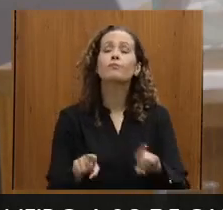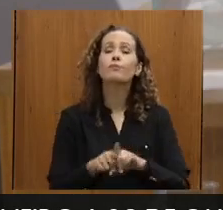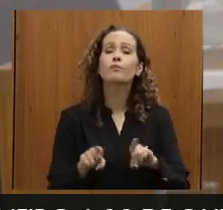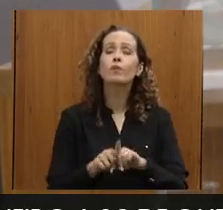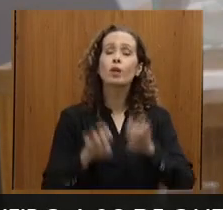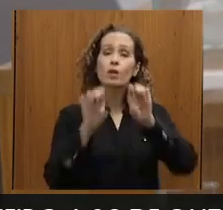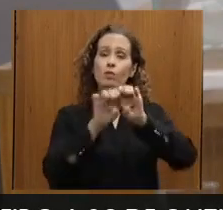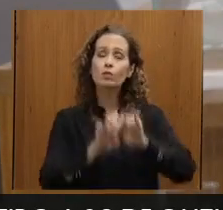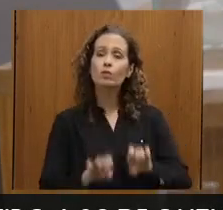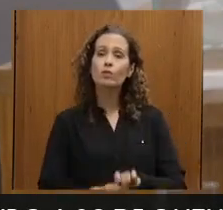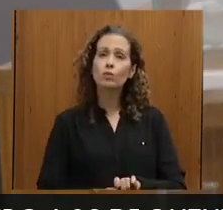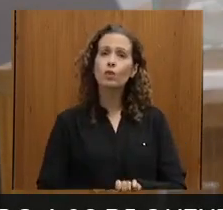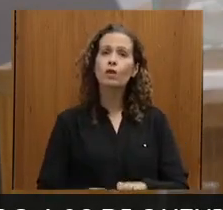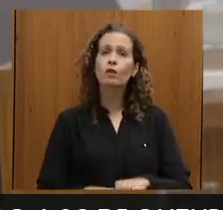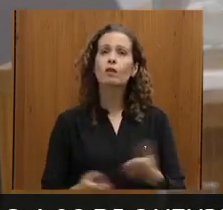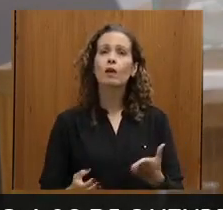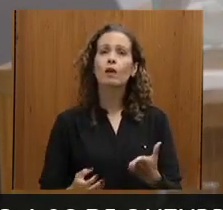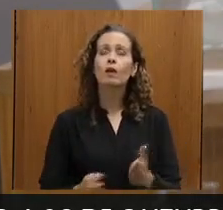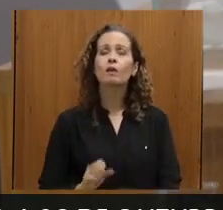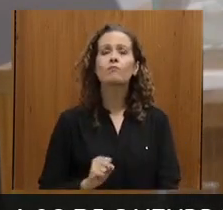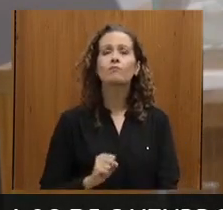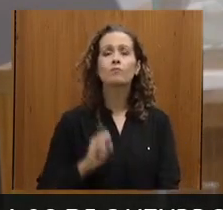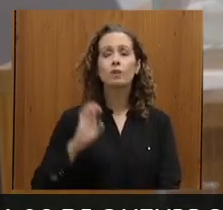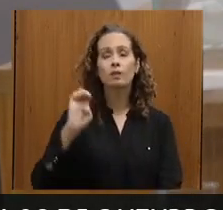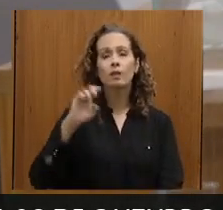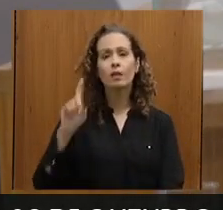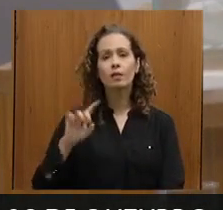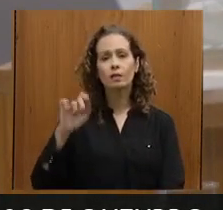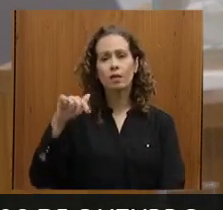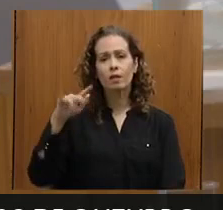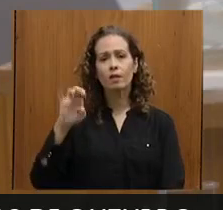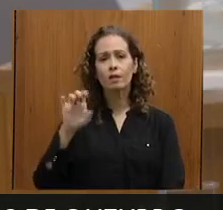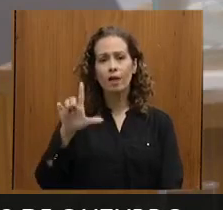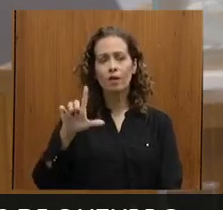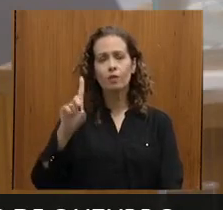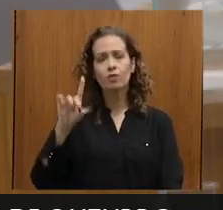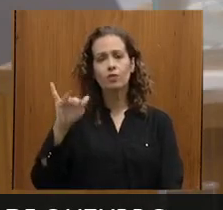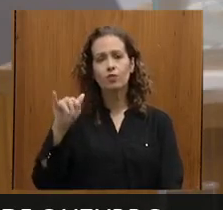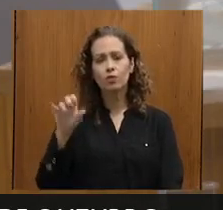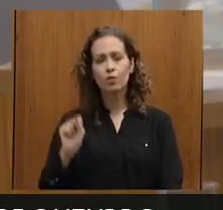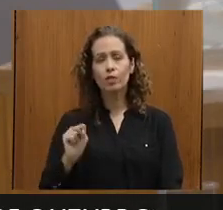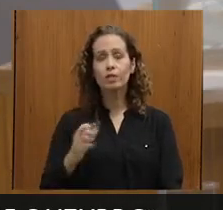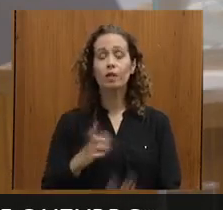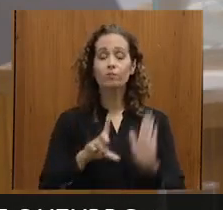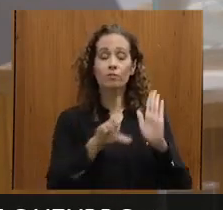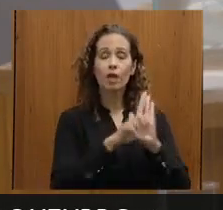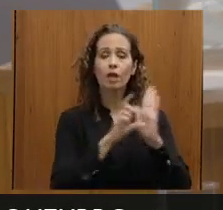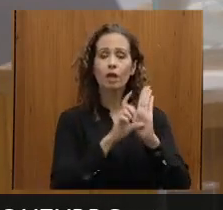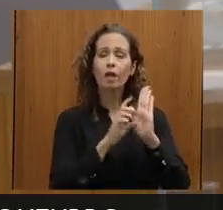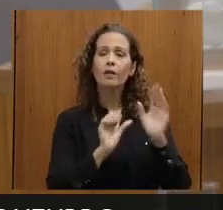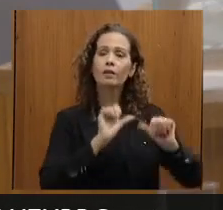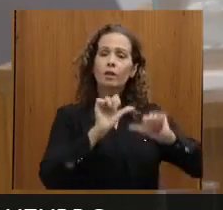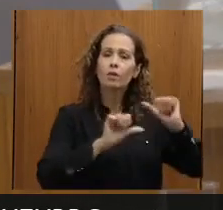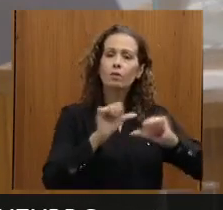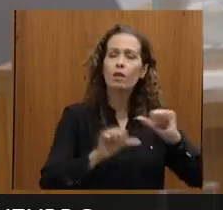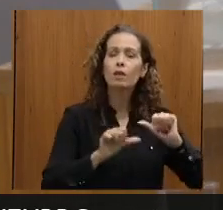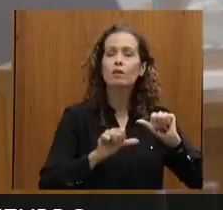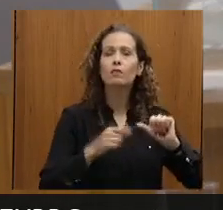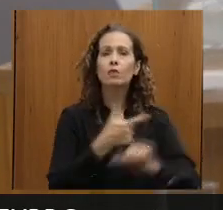Fundação Ezequiel Dias e altera a Lei 22.257 de 2016 e 23.304 de 2019,